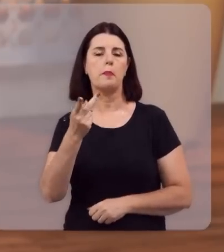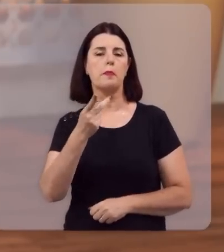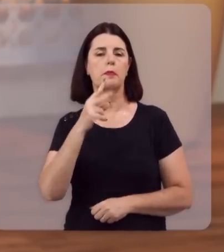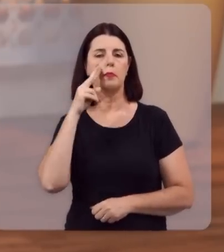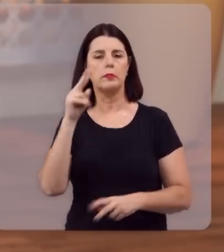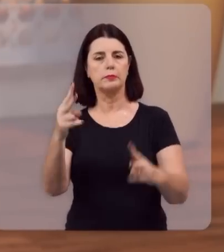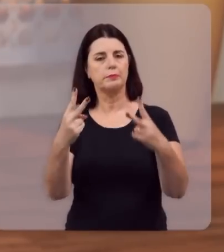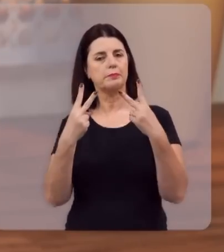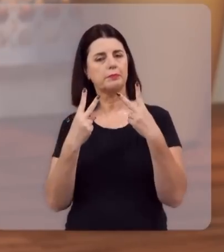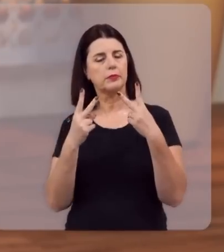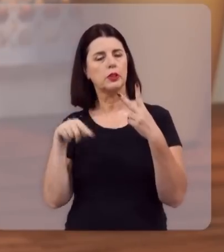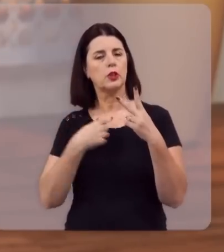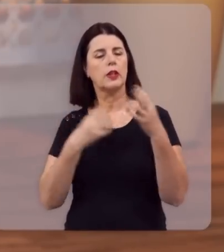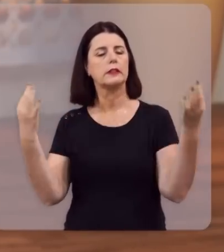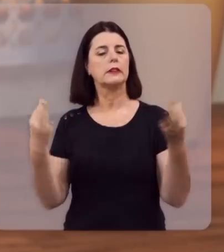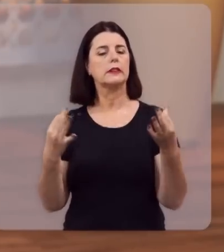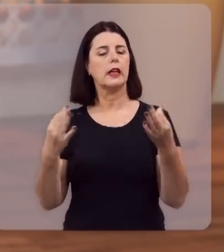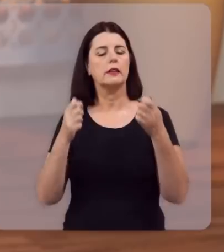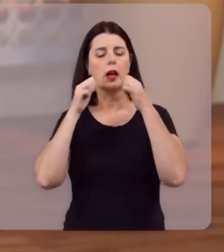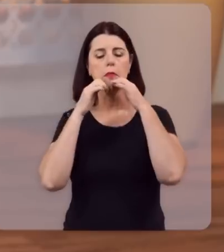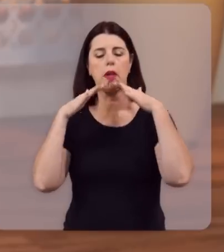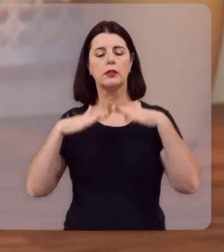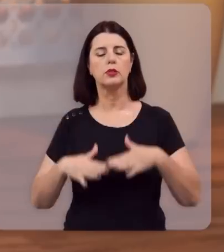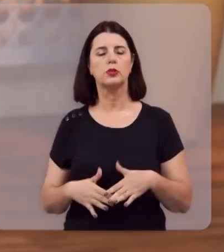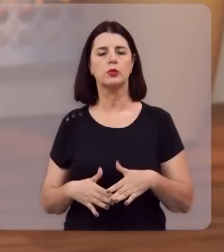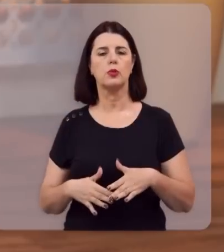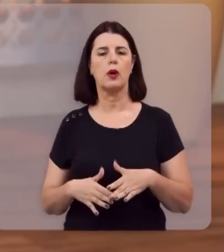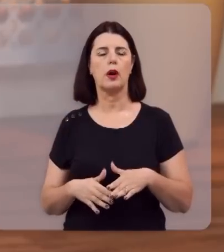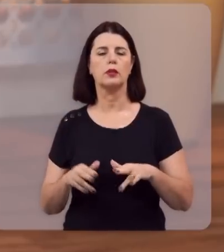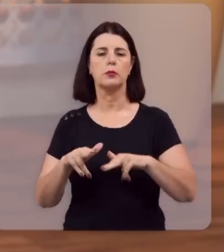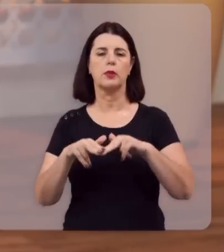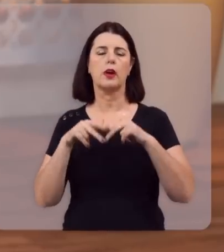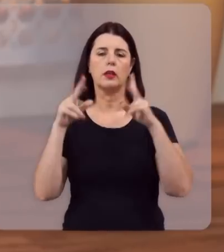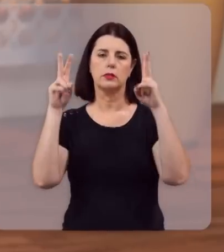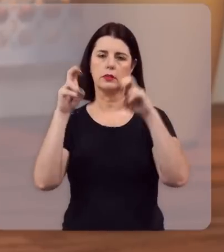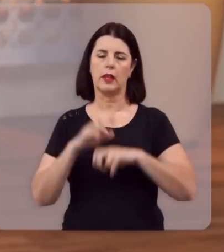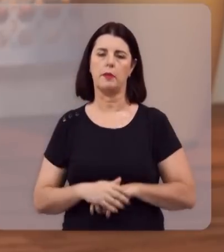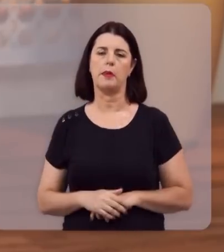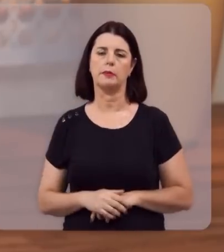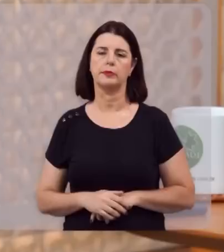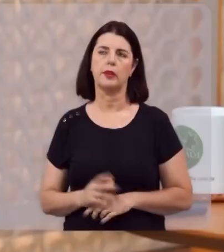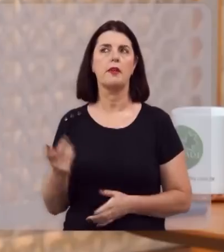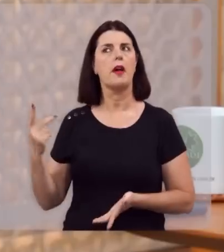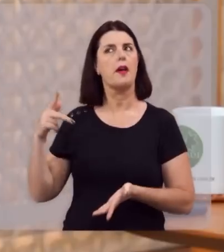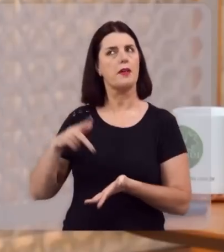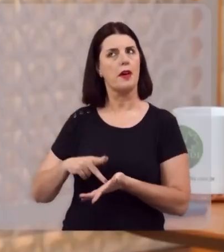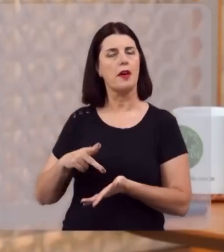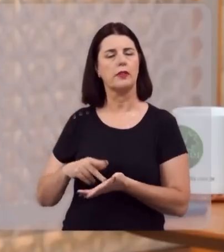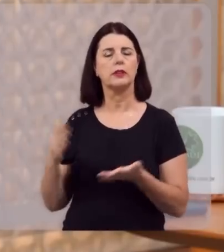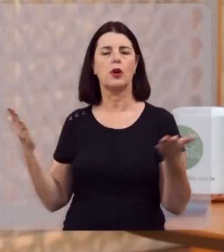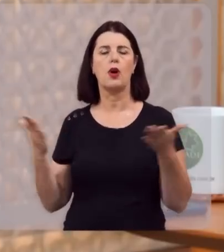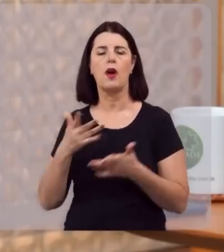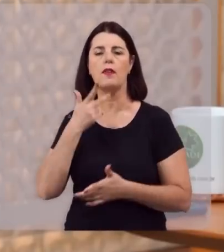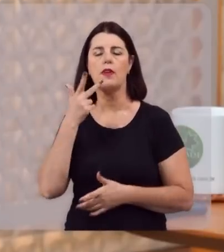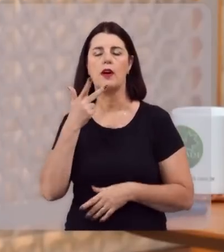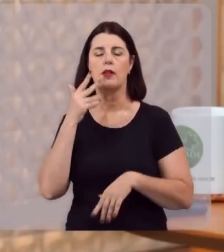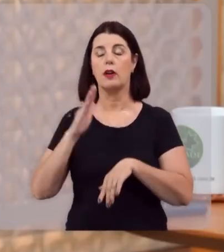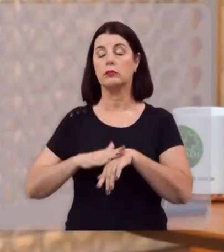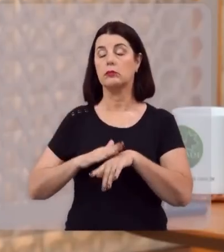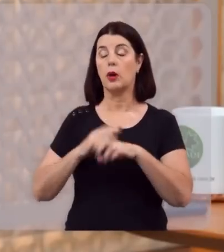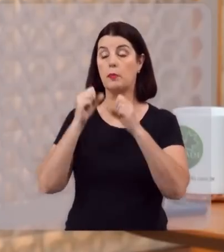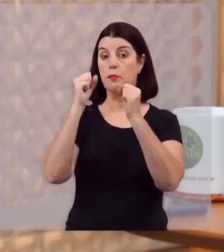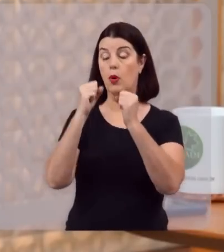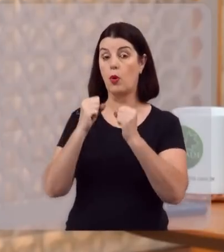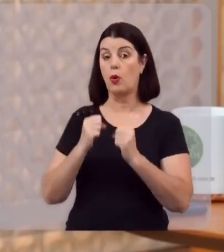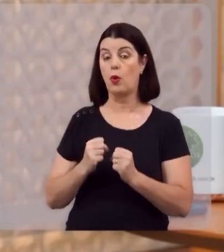que todos nós seremos profundamente impactados por essa temática Hoje a gente vai falar sobre